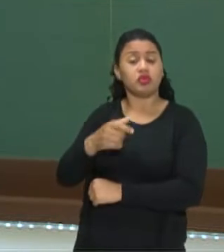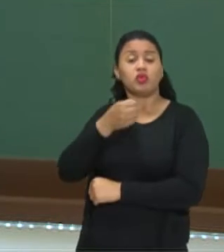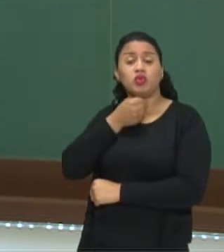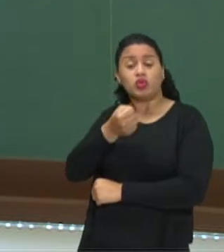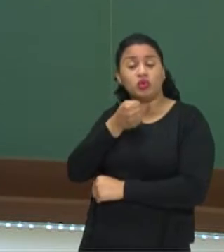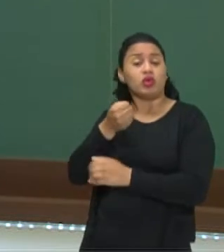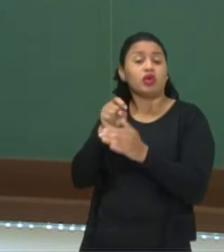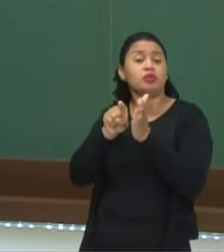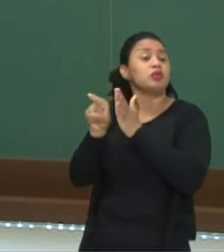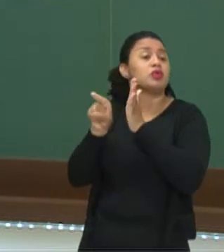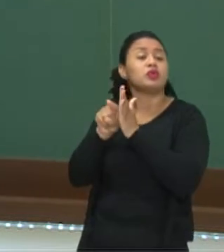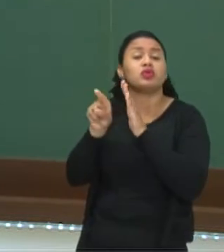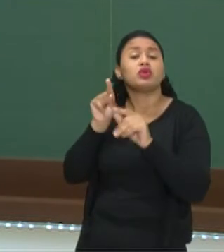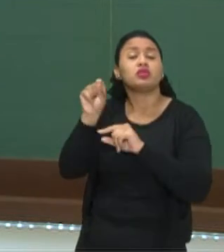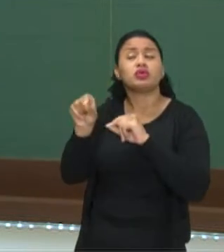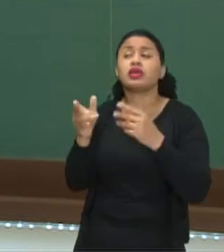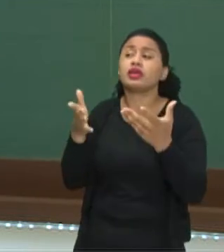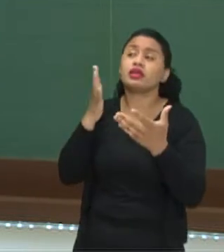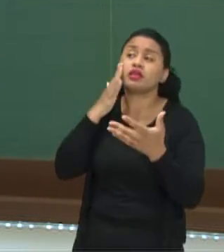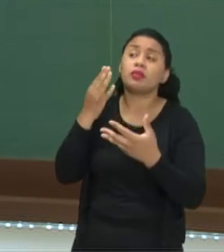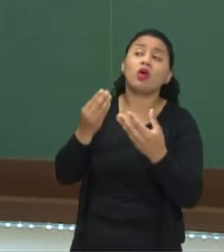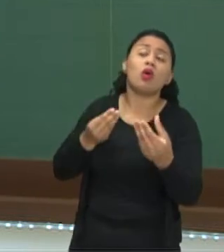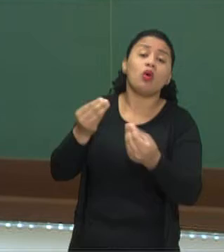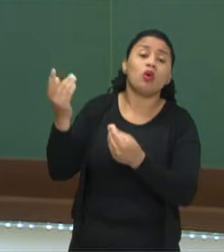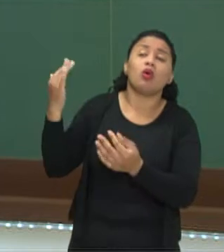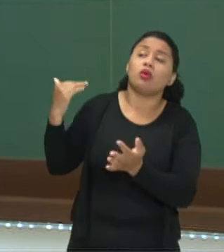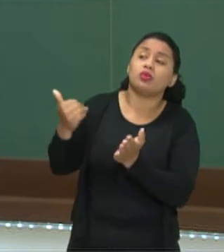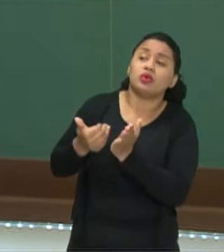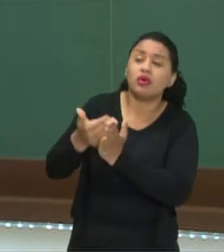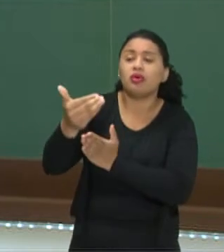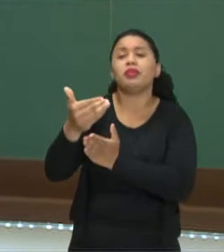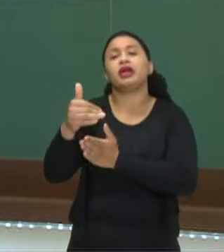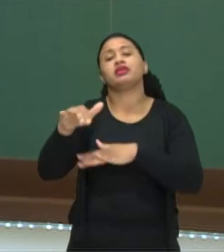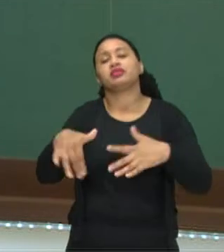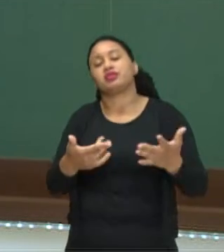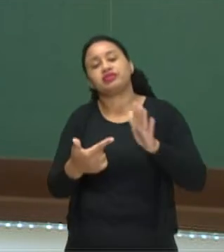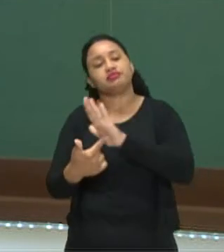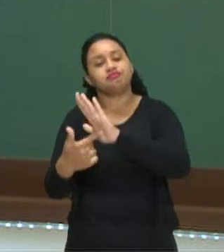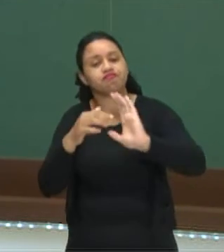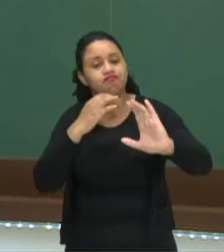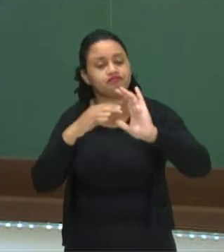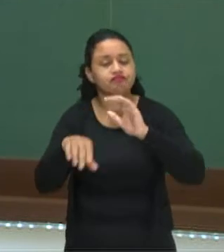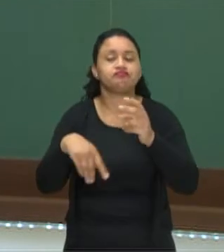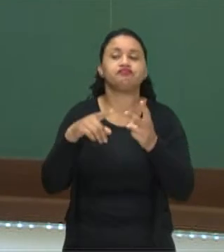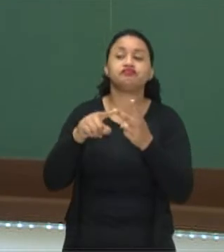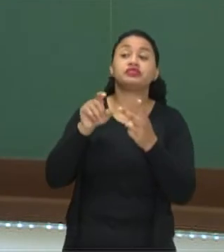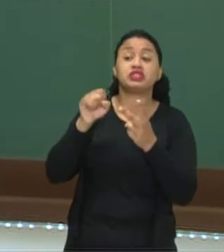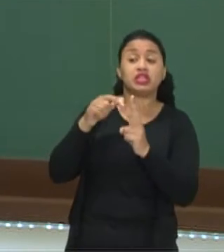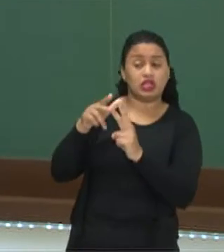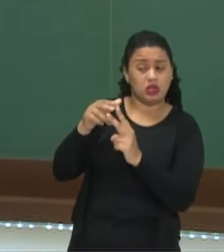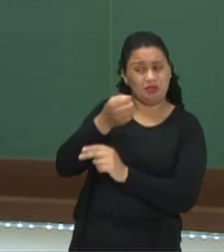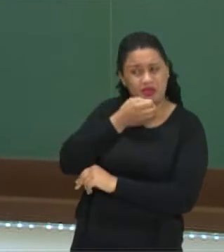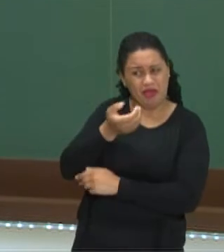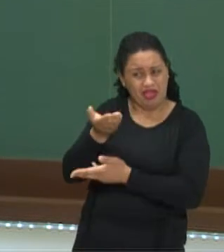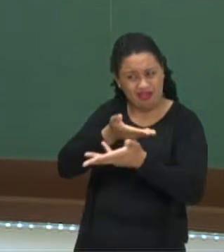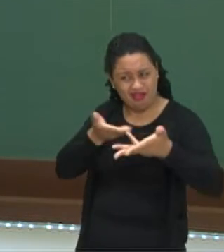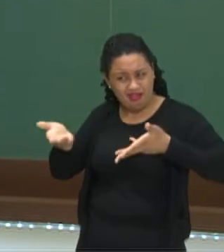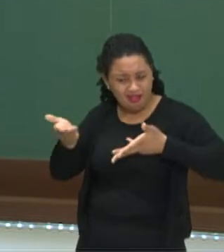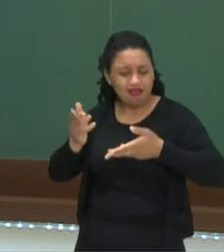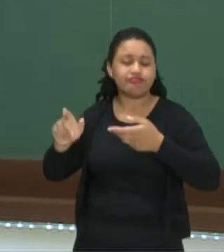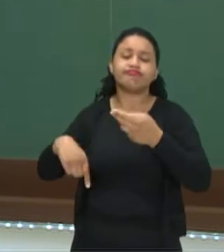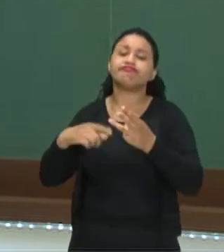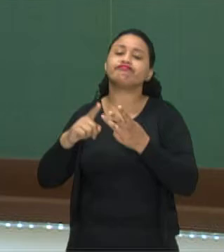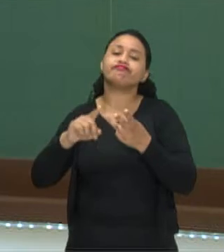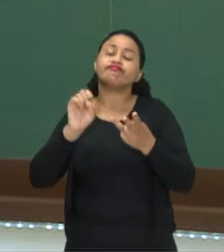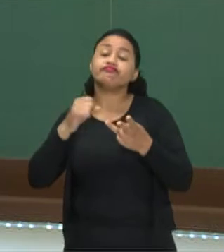querer? Ele vai querer saber como é que foi o início dessa carreira, vai querer saber se essa dupla se dá bem, vai querer saber